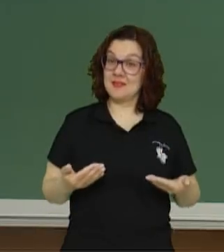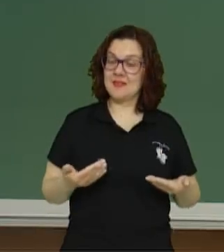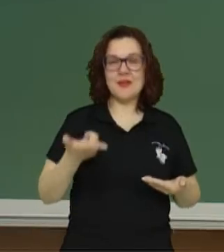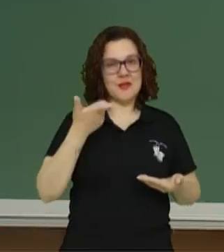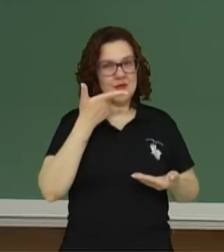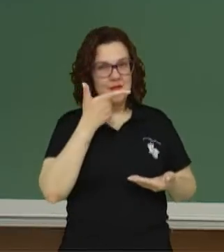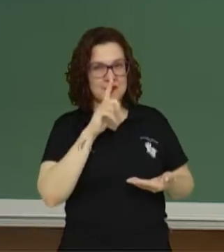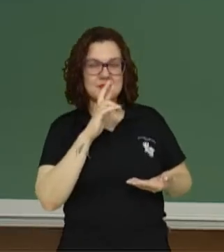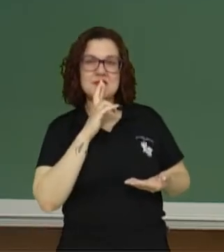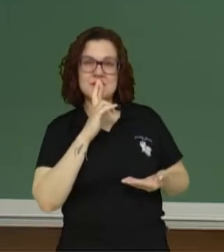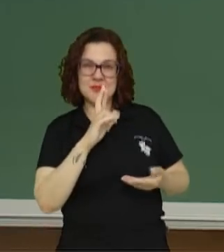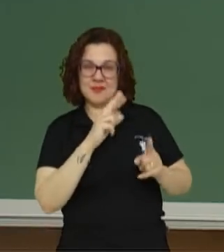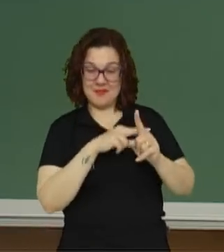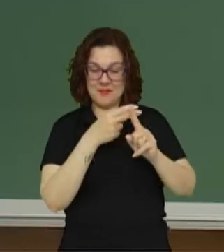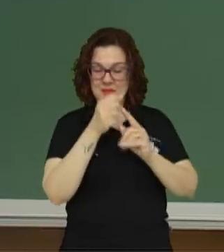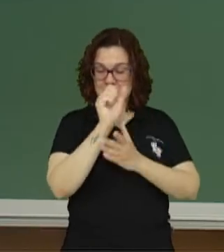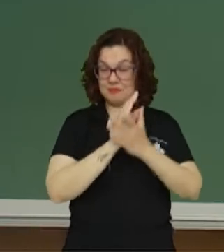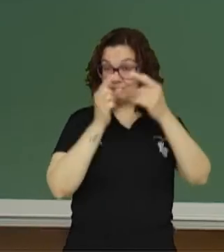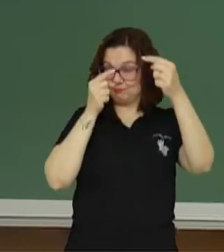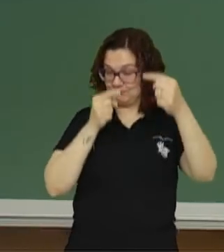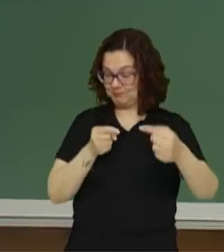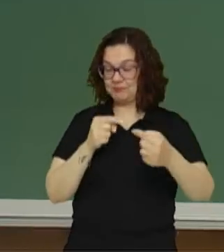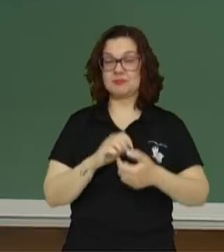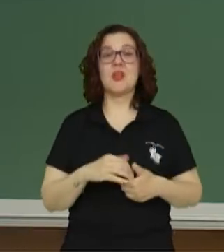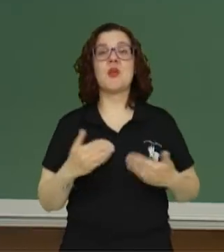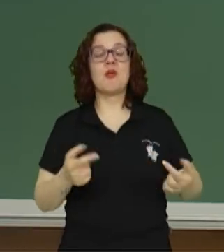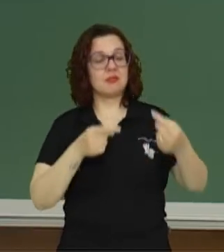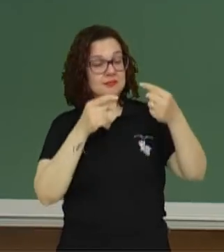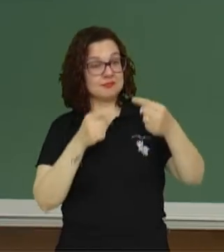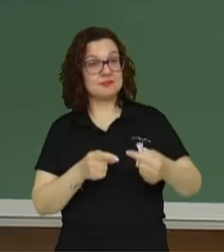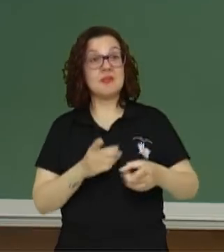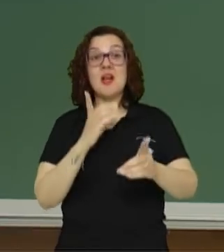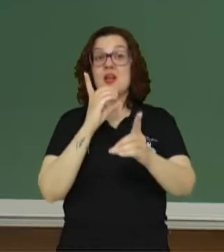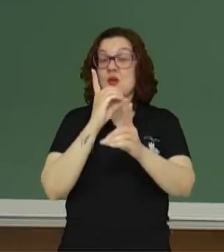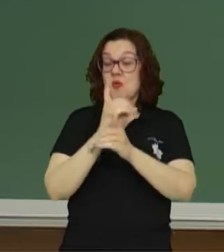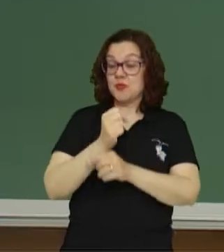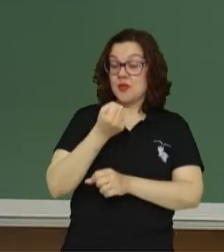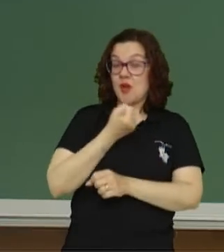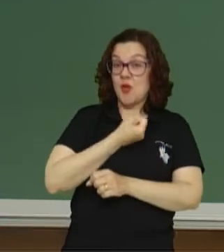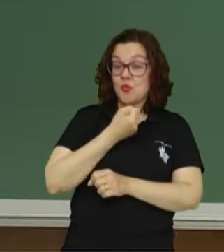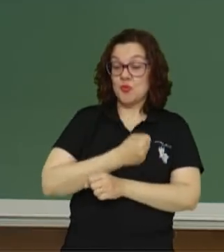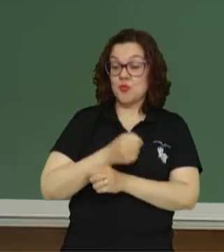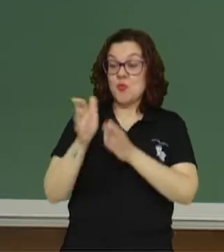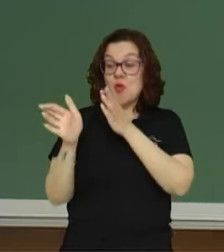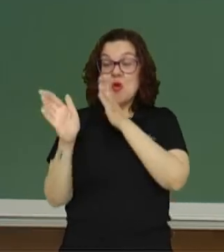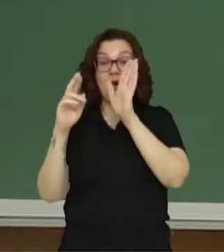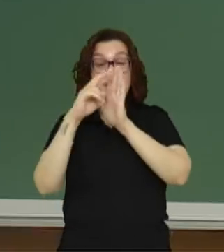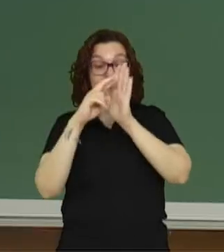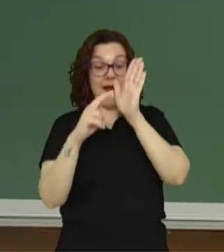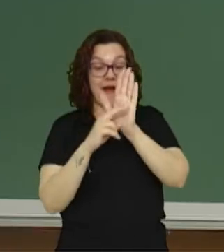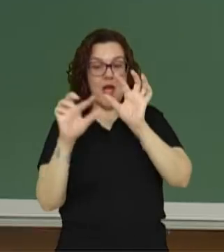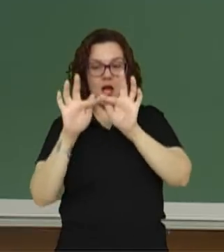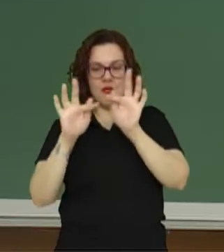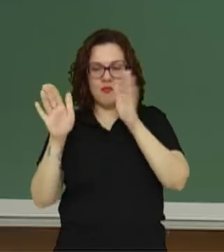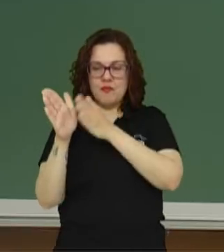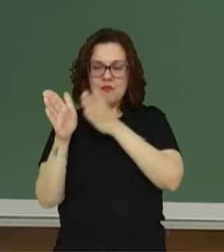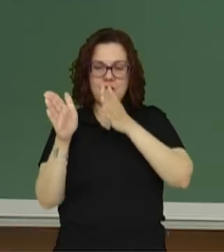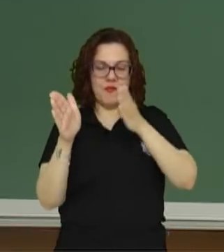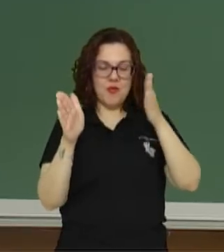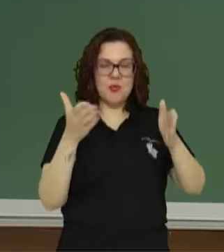E aí, conseguiram resolver mais esse desafio? Qual era o desafio mesmo? Encontrar a lei de formação de uma sequência de números